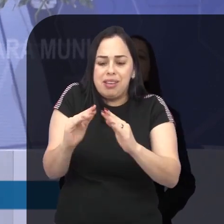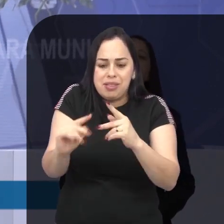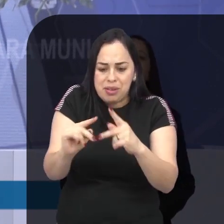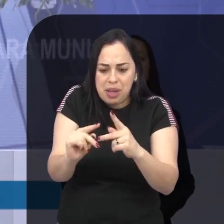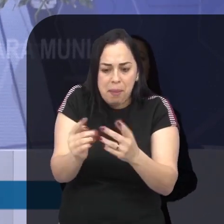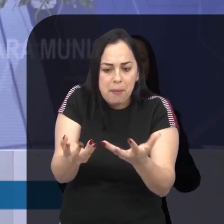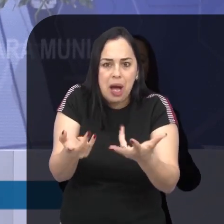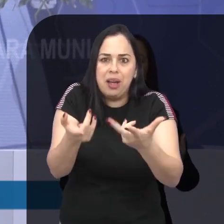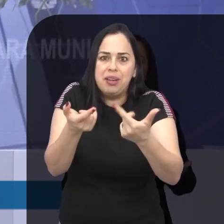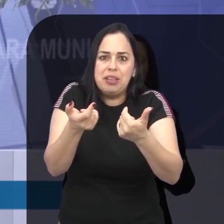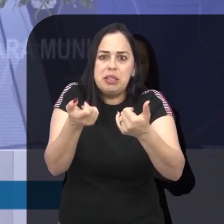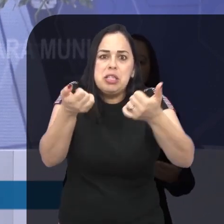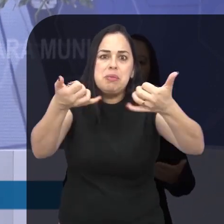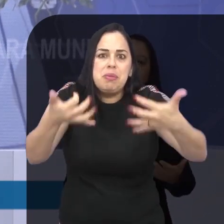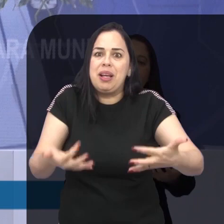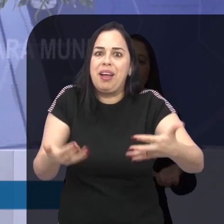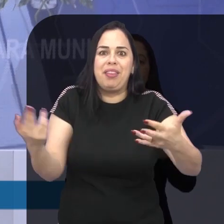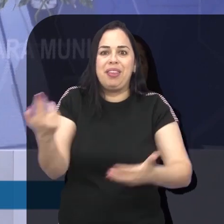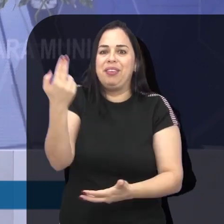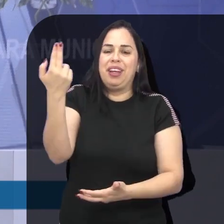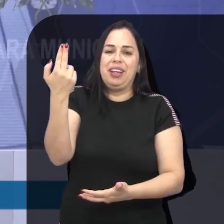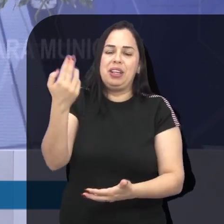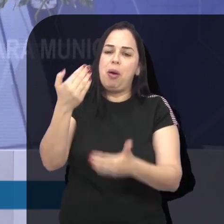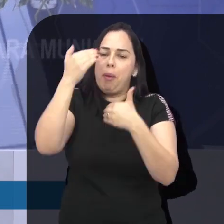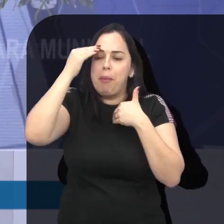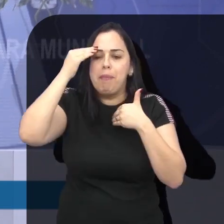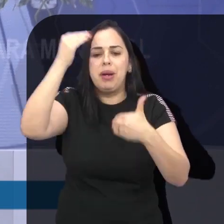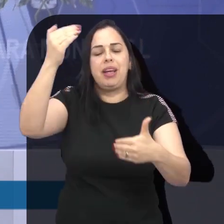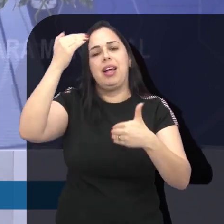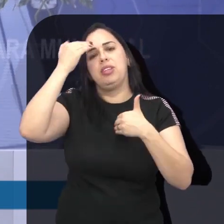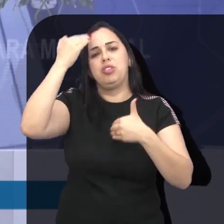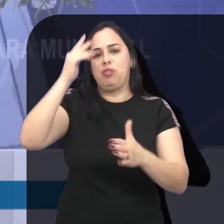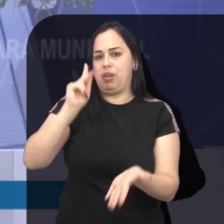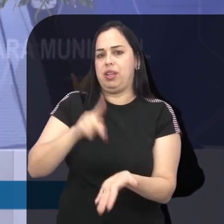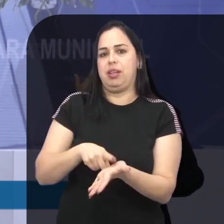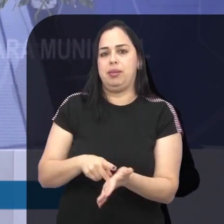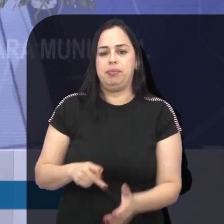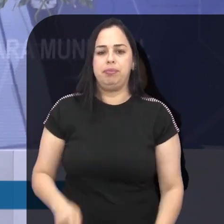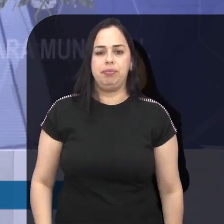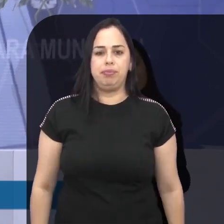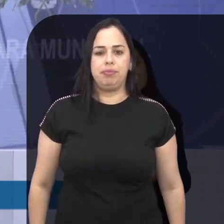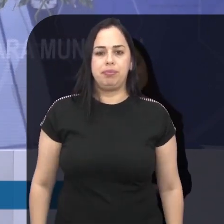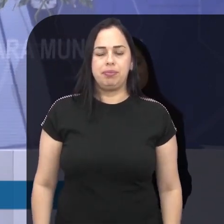dela. Então eu gostaria de falar para todos vocês, muito obrigado de coração.